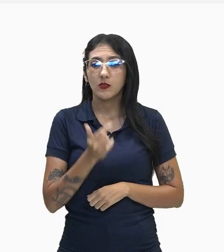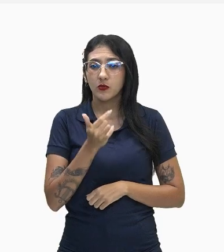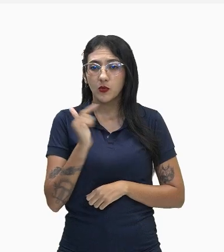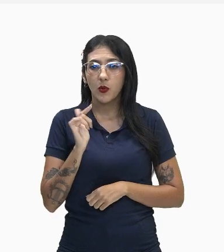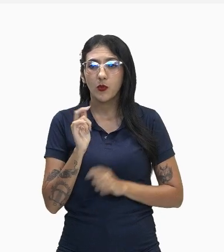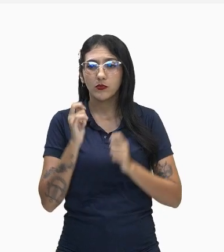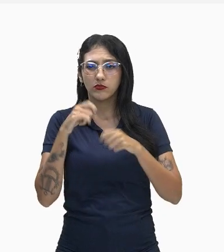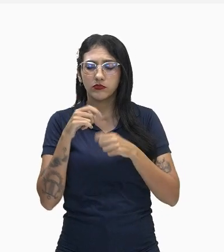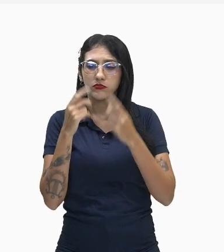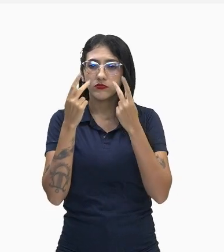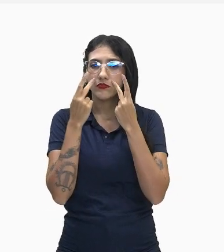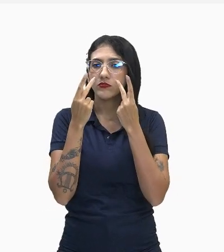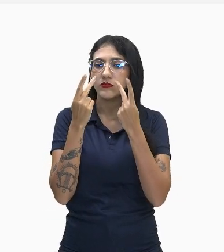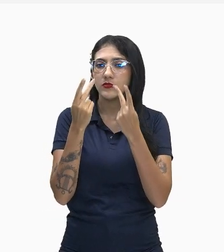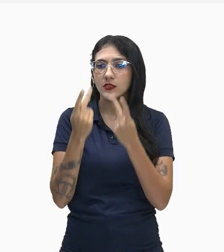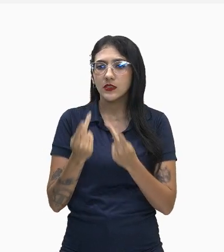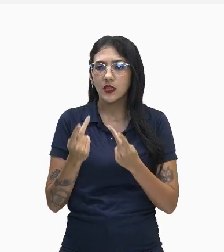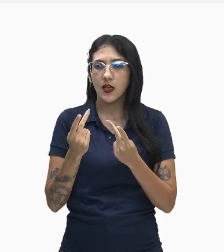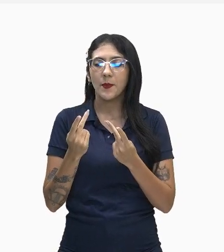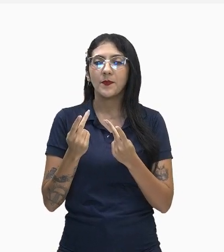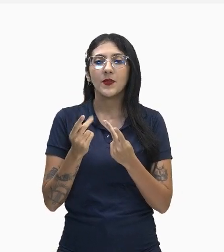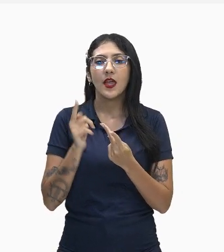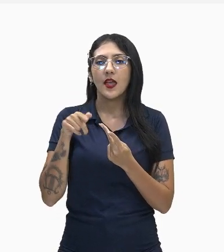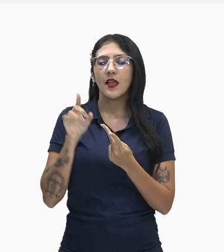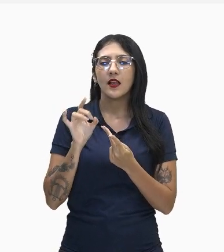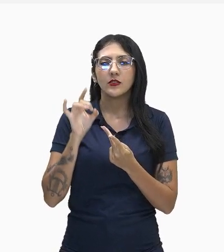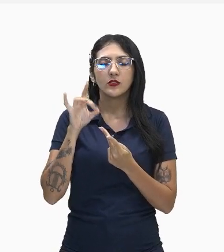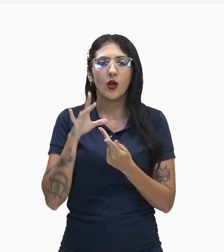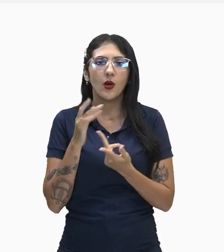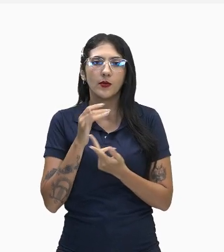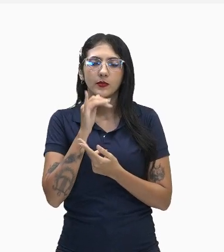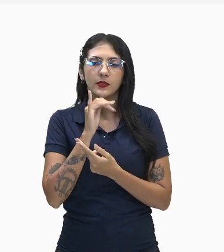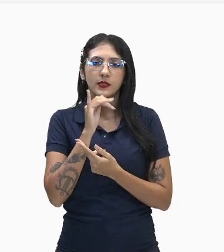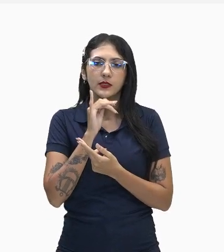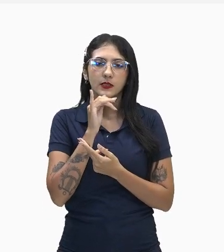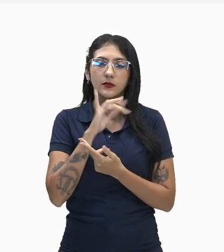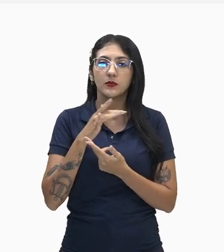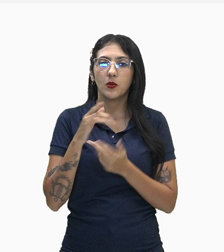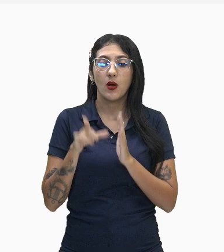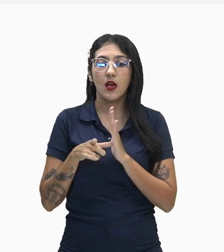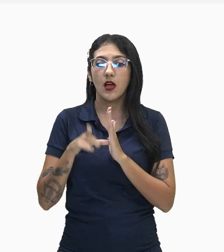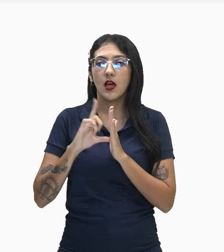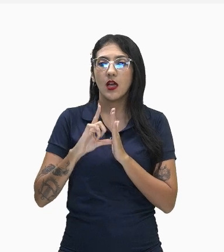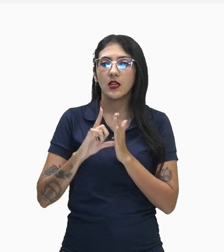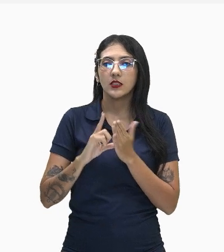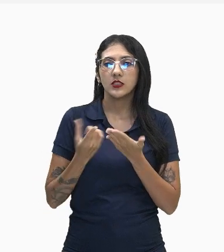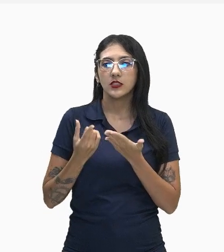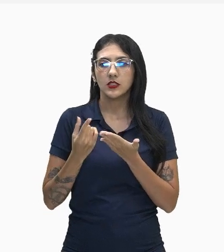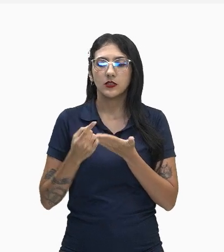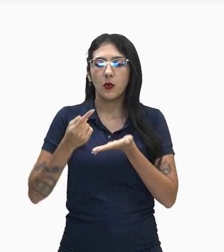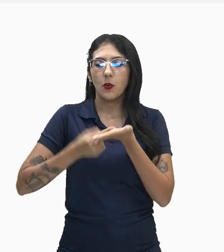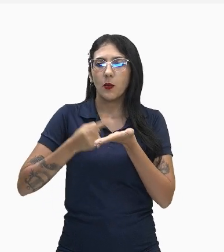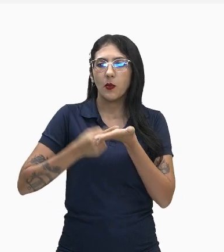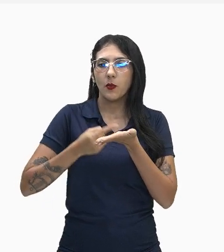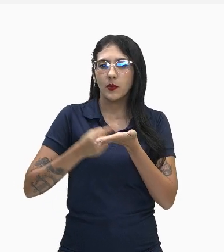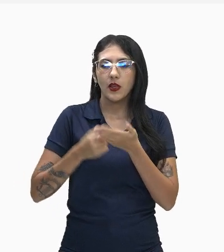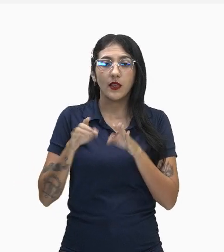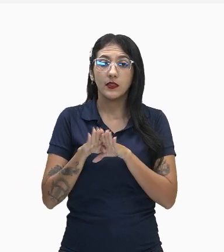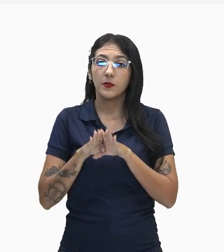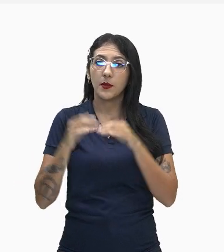a visitação, ela vai ali ser permitida conforme o plano de manejo e outras normas